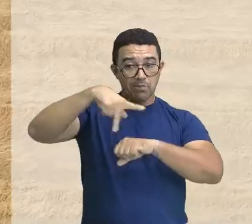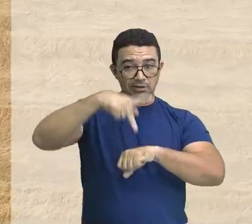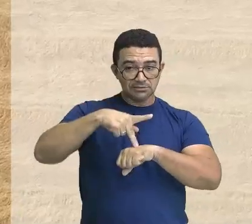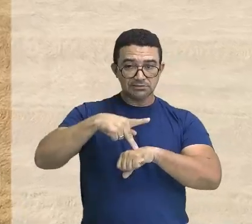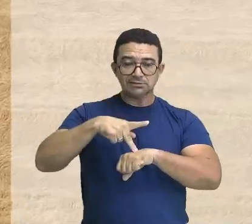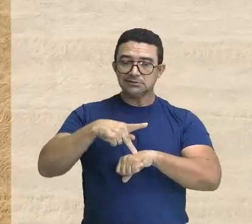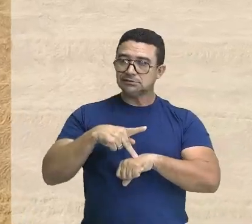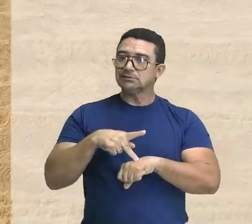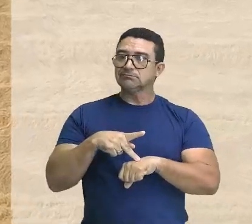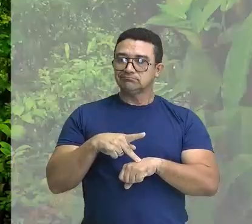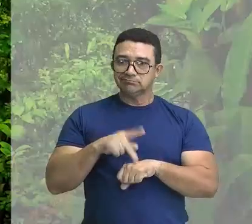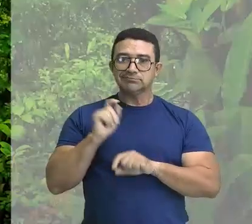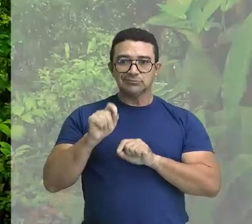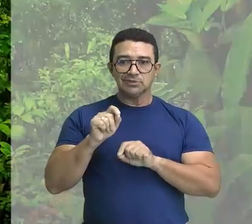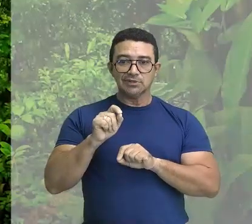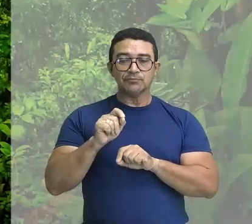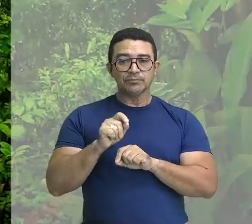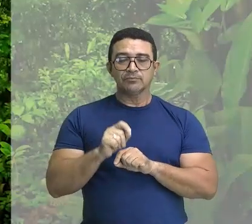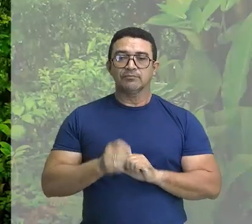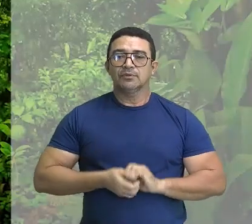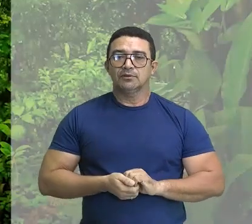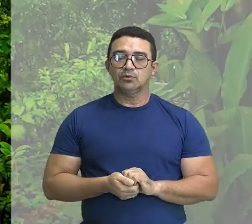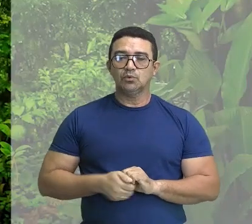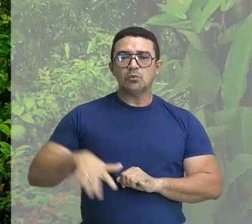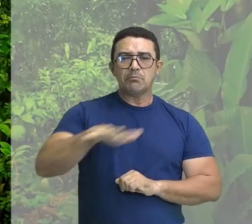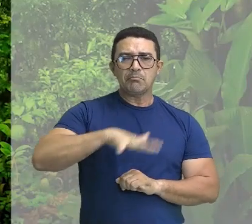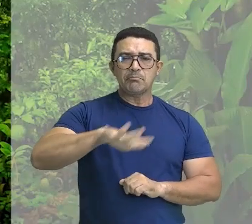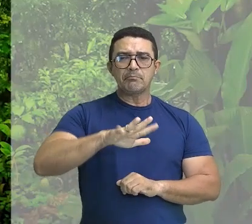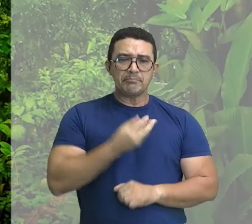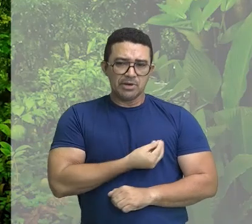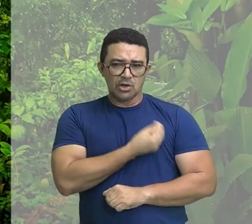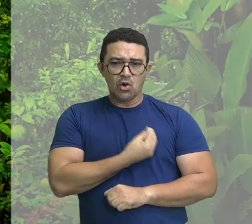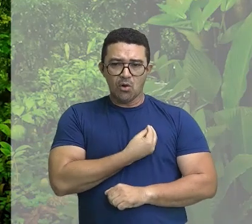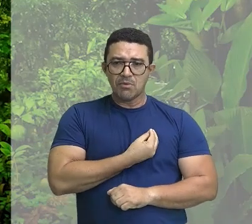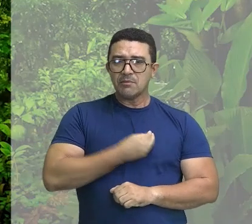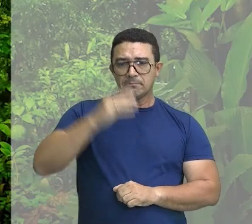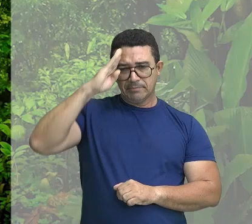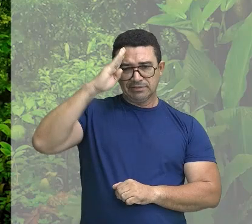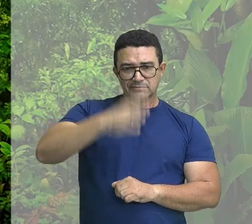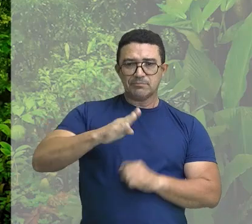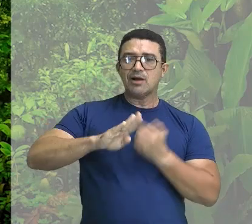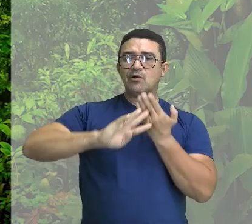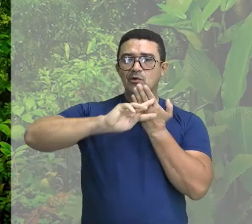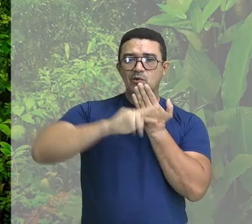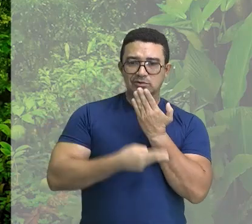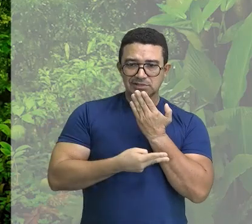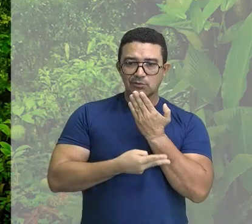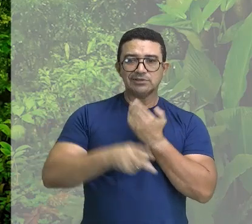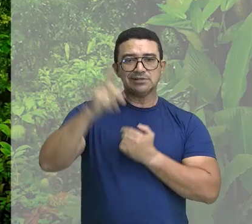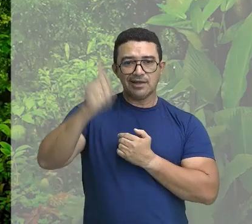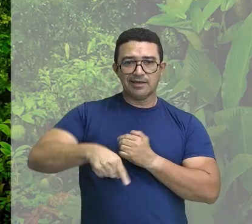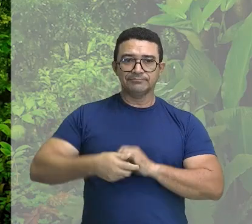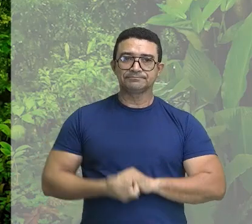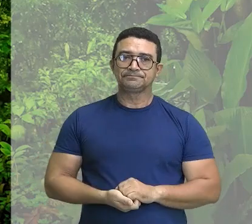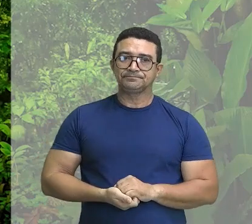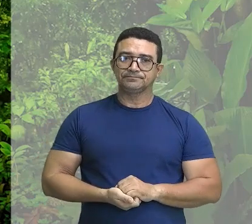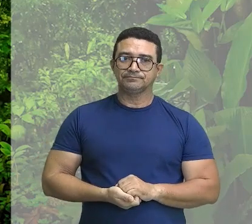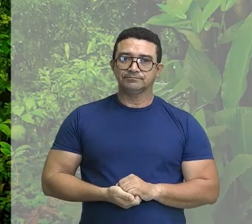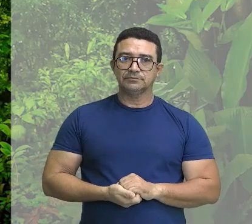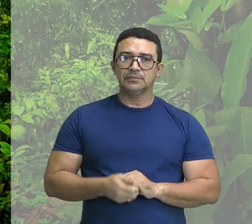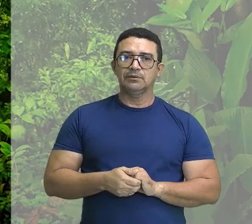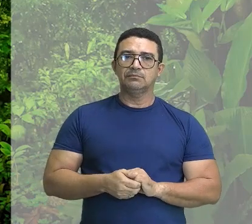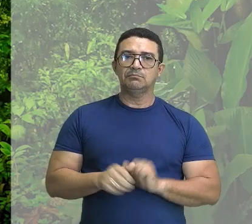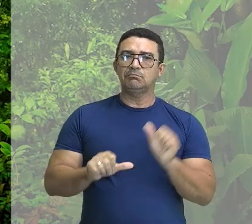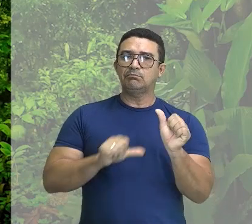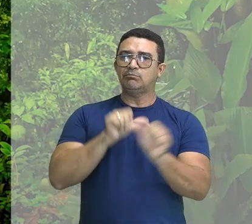afeta muito esse bioma. As principais consequências do desmatamento são essas aqui. A gente pode